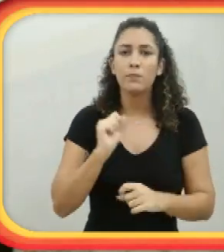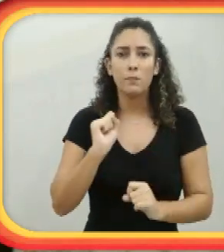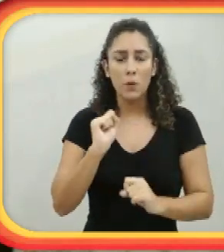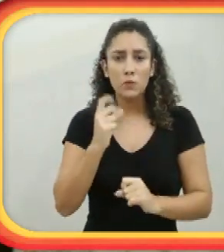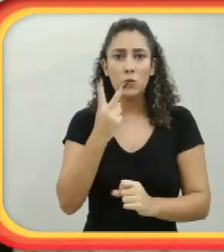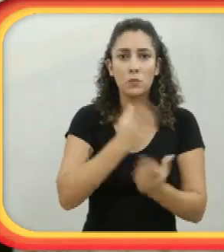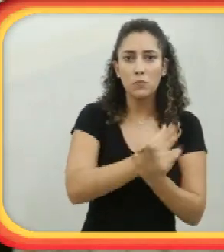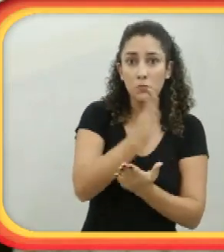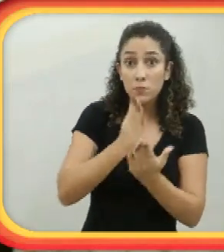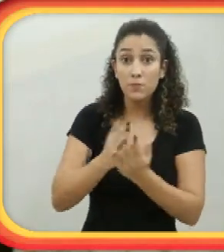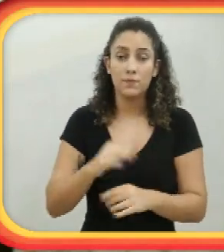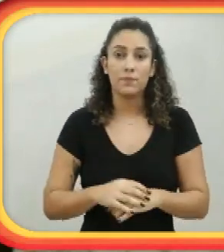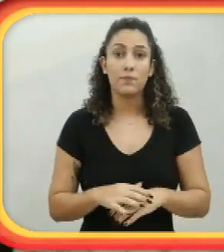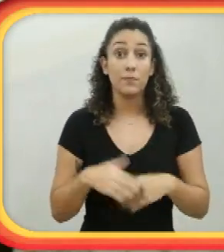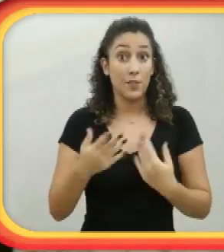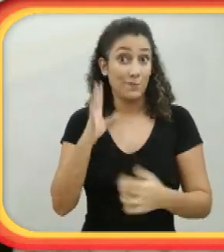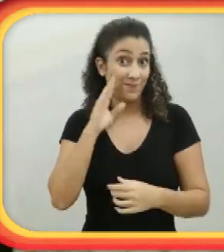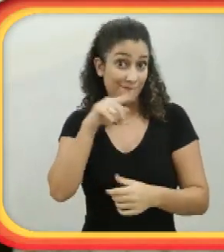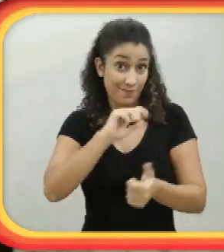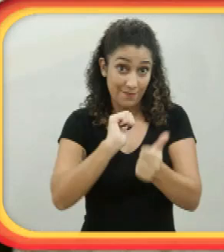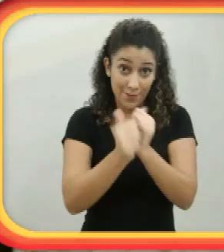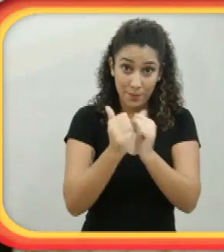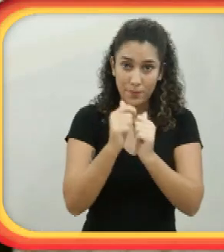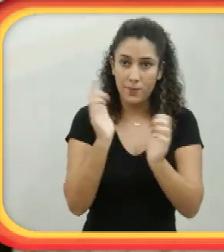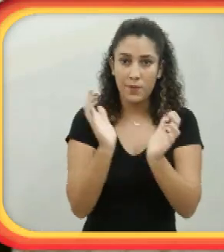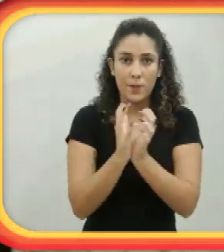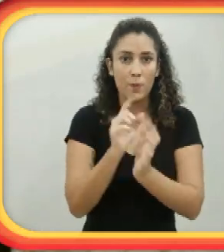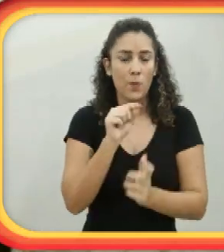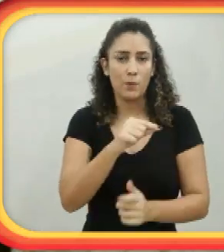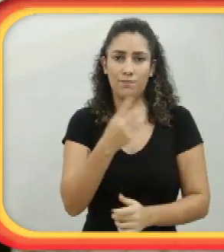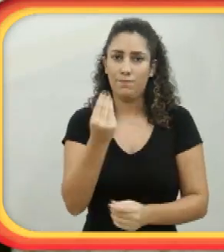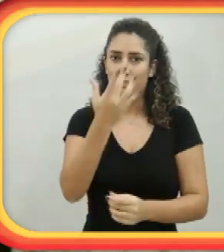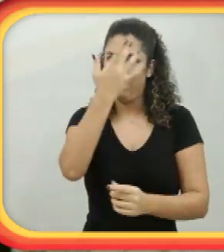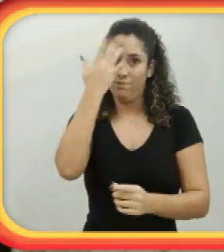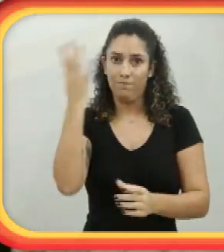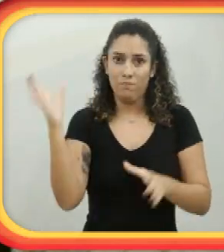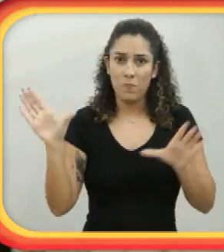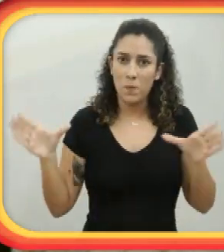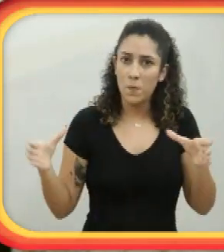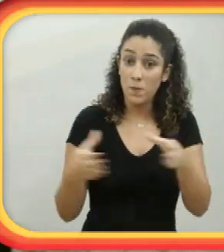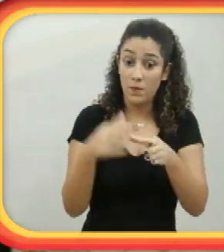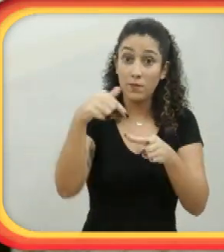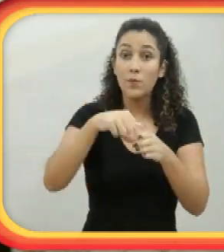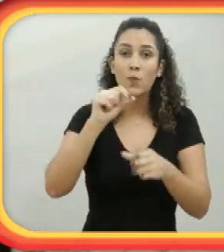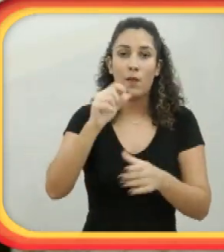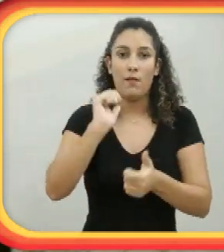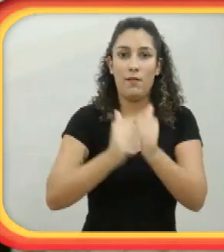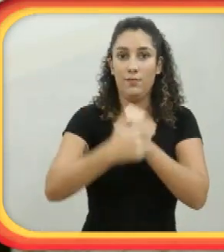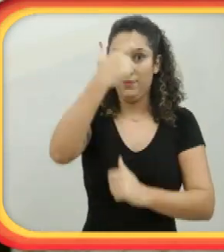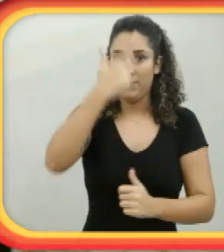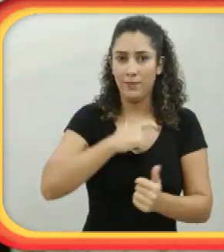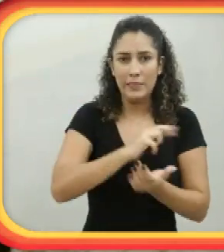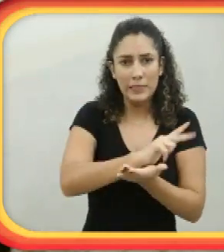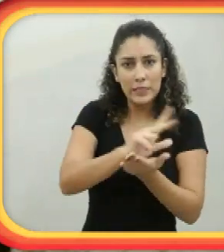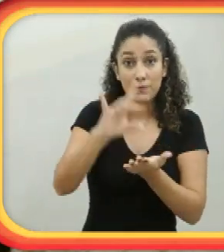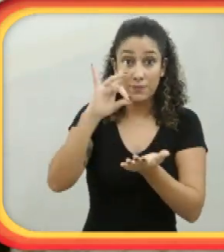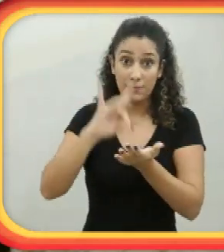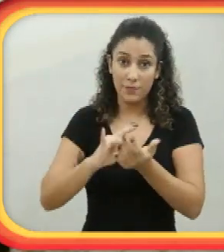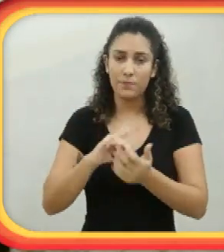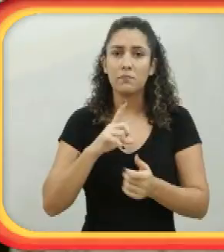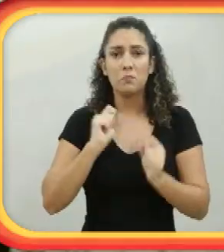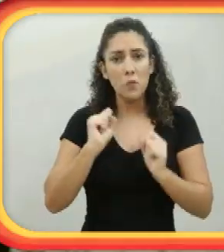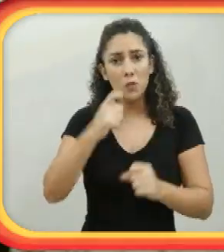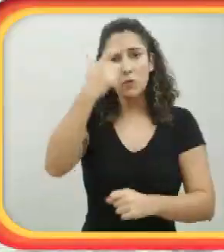paracanoagem, mas podem correr nos dois. E o legal de um esporte de equipe e que muitas vezes você vai formar equipes